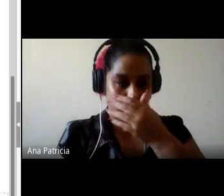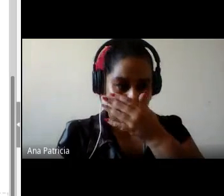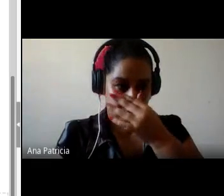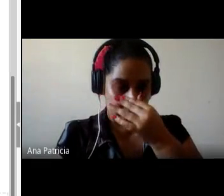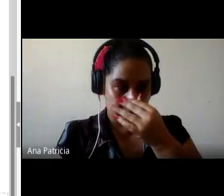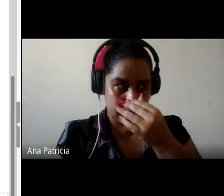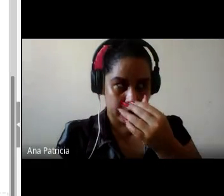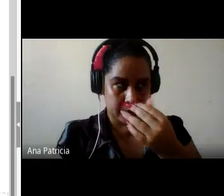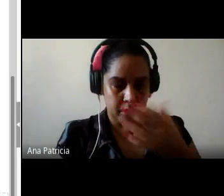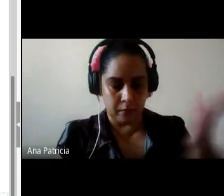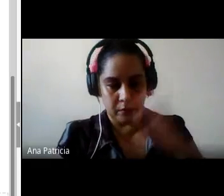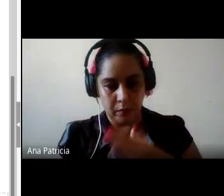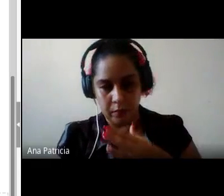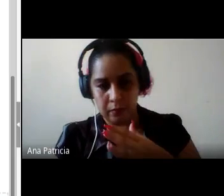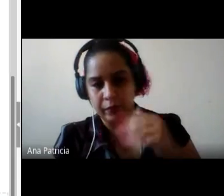licença,